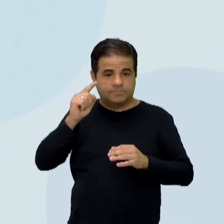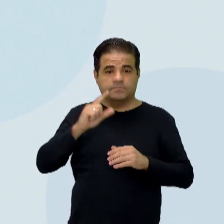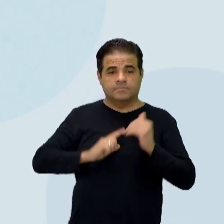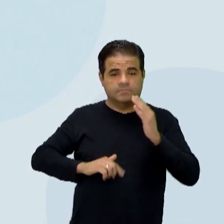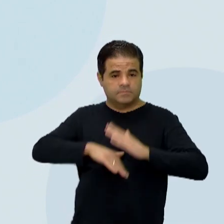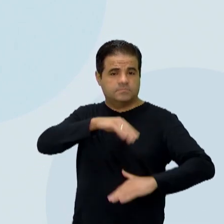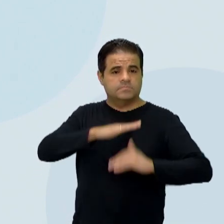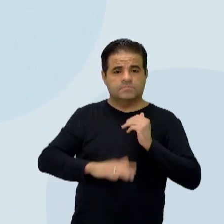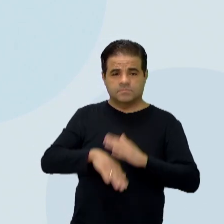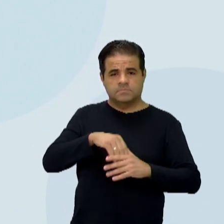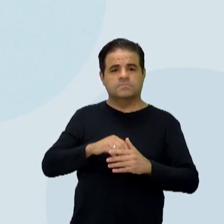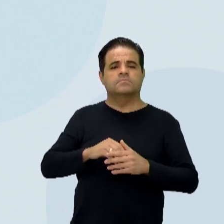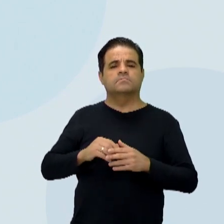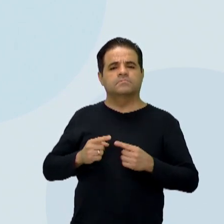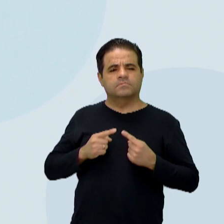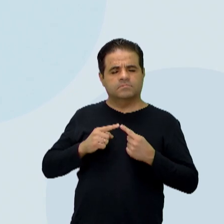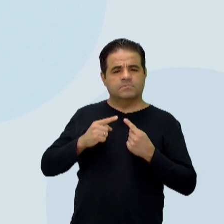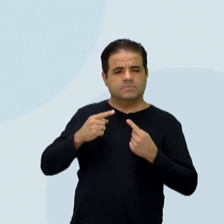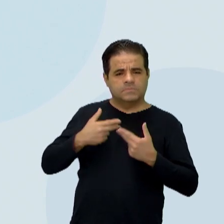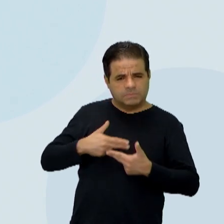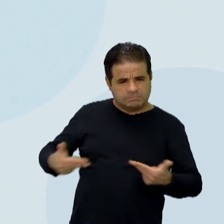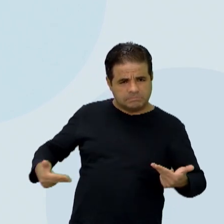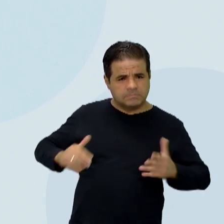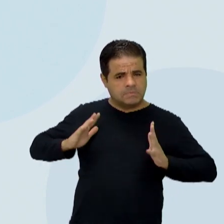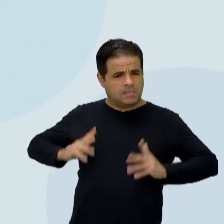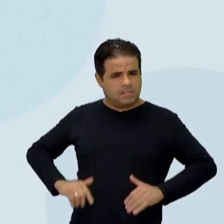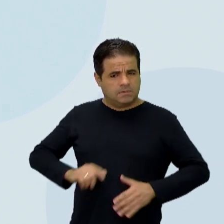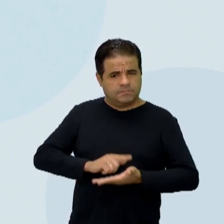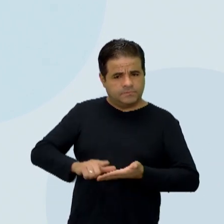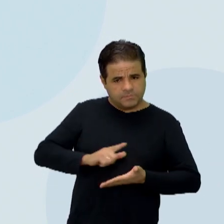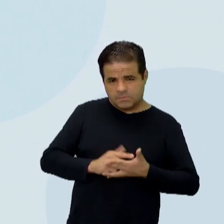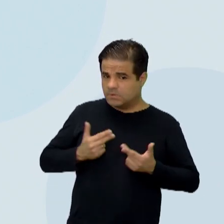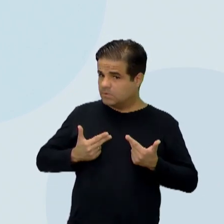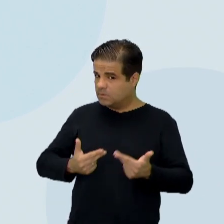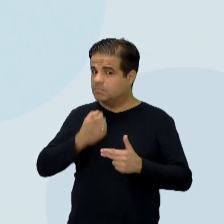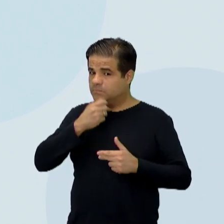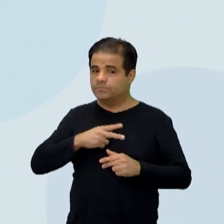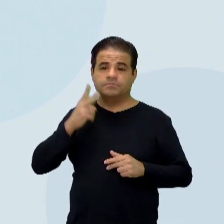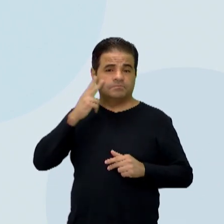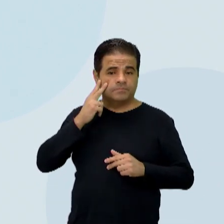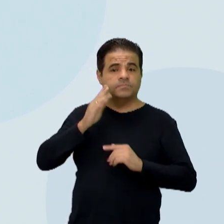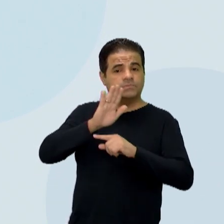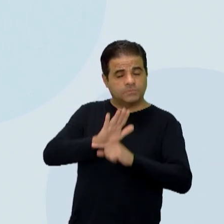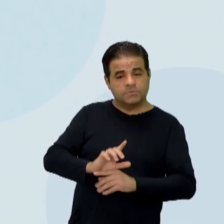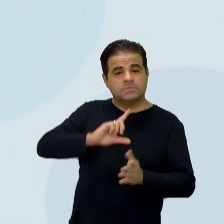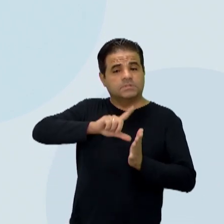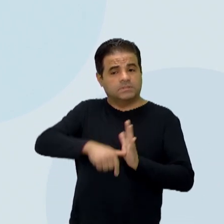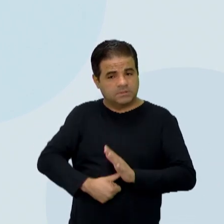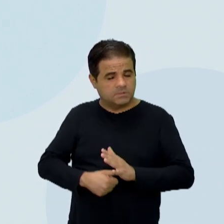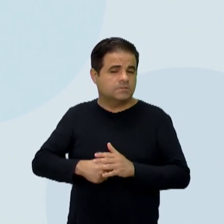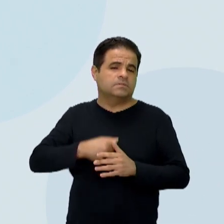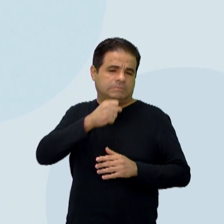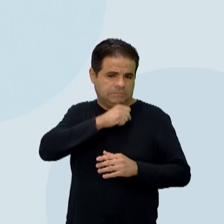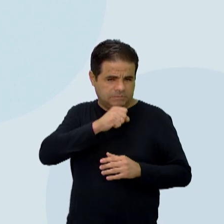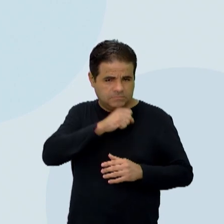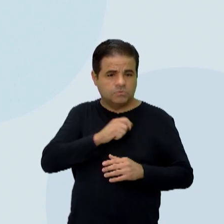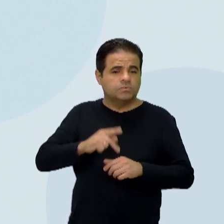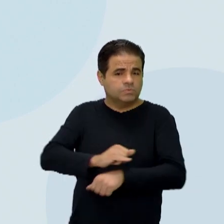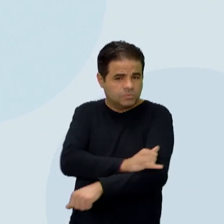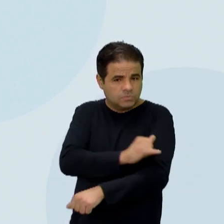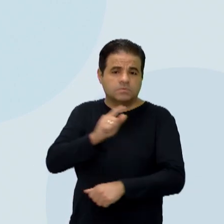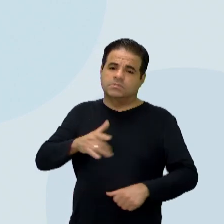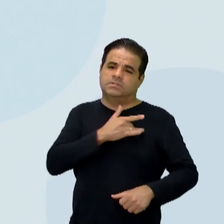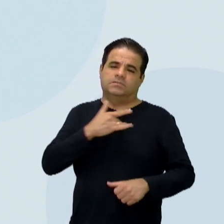tem ação antioxidante. Ele é tão bom quanto o vinho para retardar o envelhecimento. Segundo, sua gordura